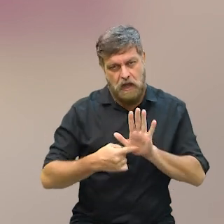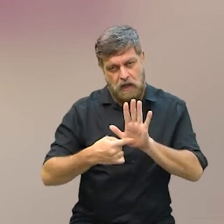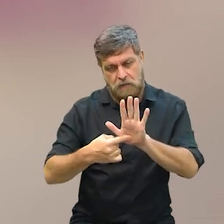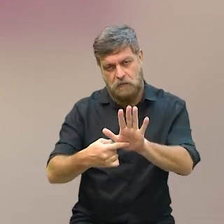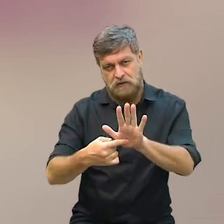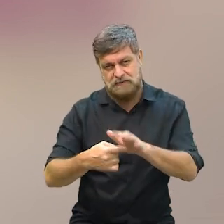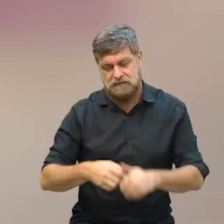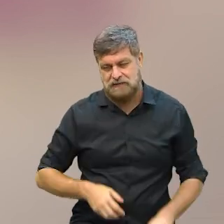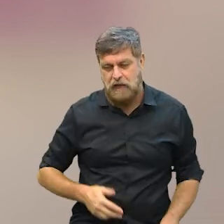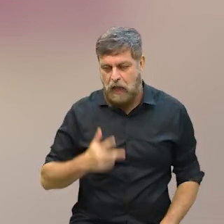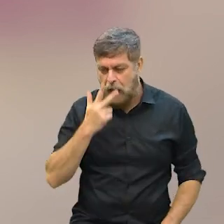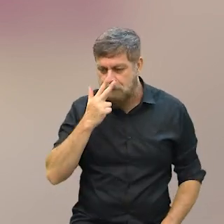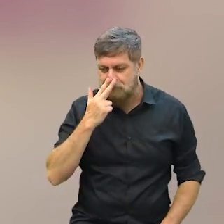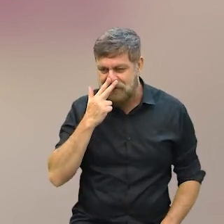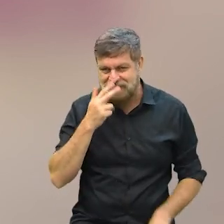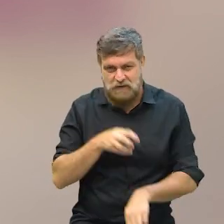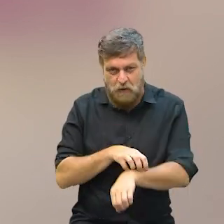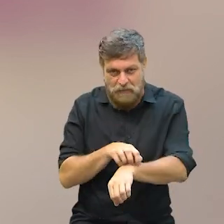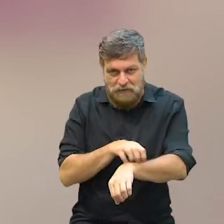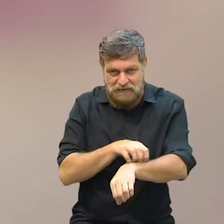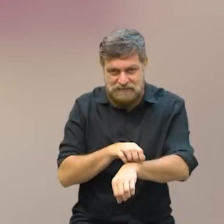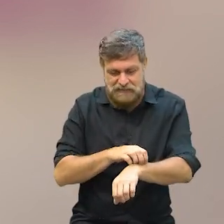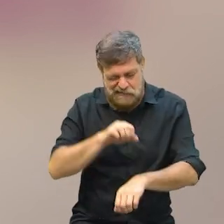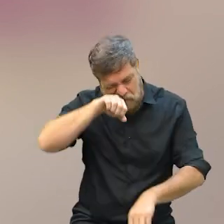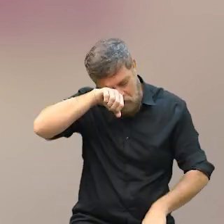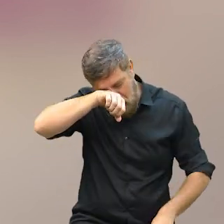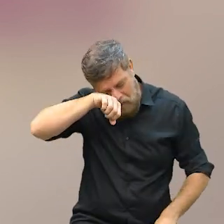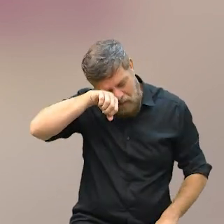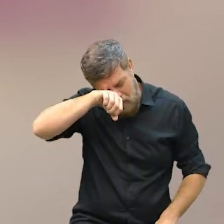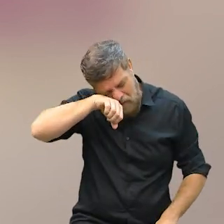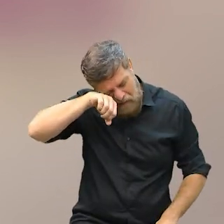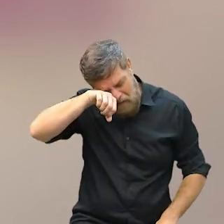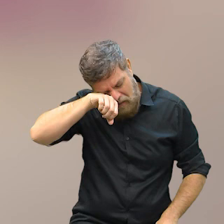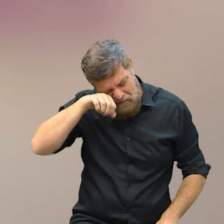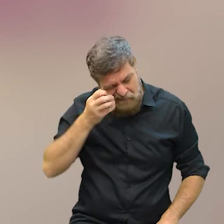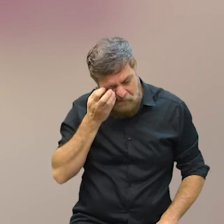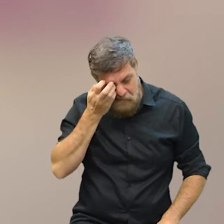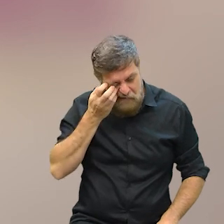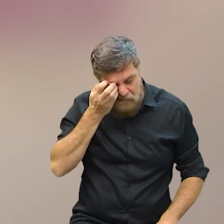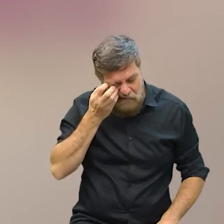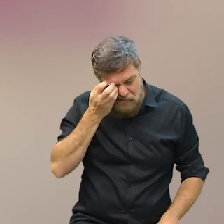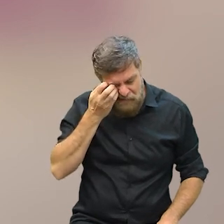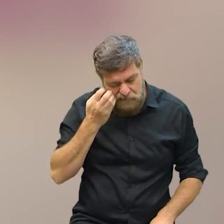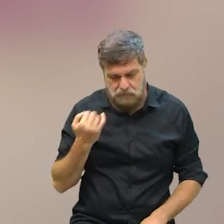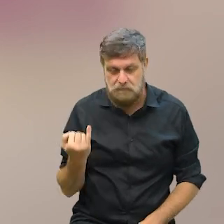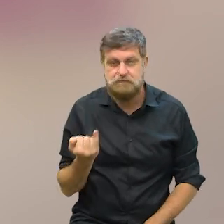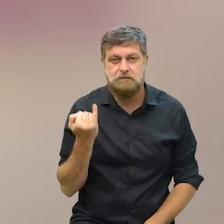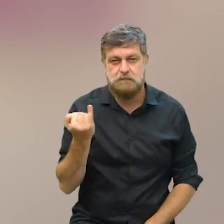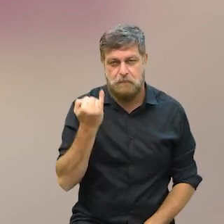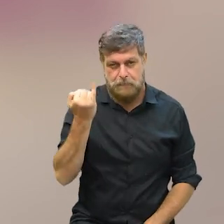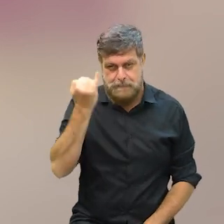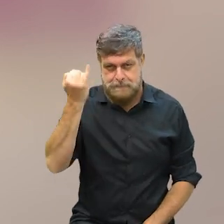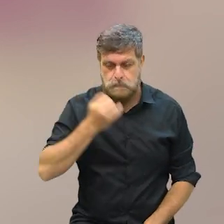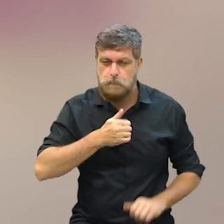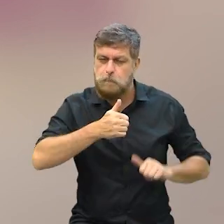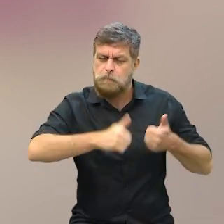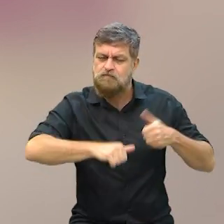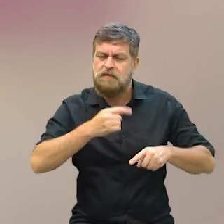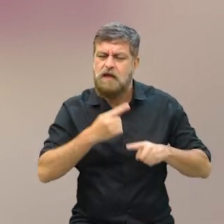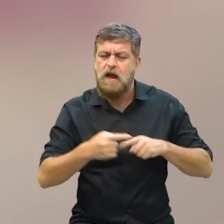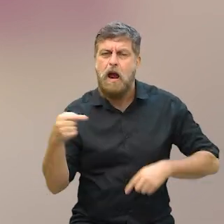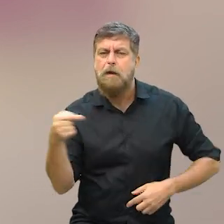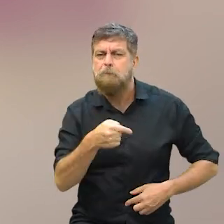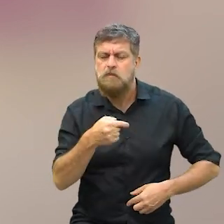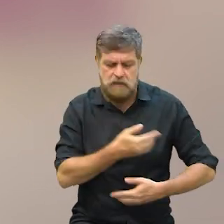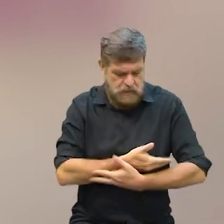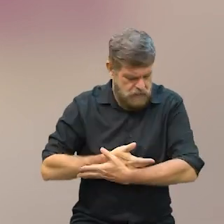mostra como coceira, né? Então a criança coça muito os olhos, né? Então isso é importante, né? Avaliar se